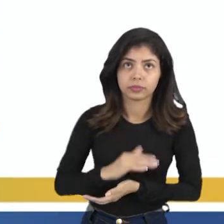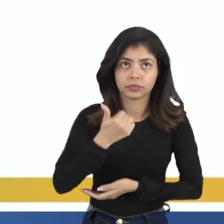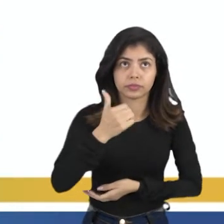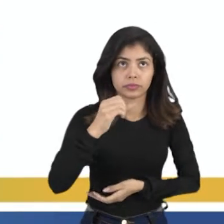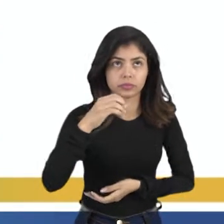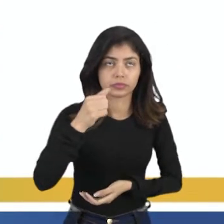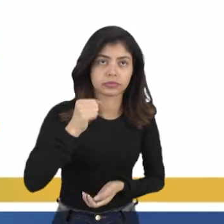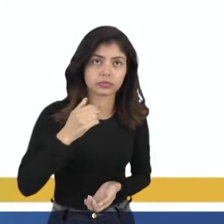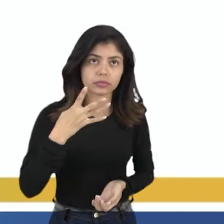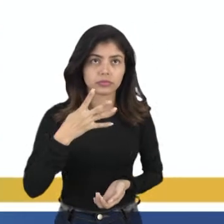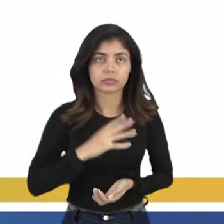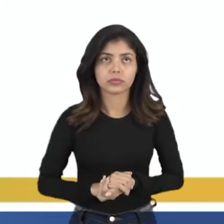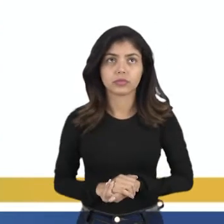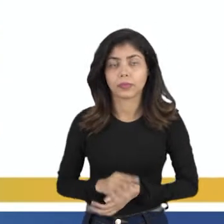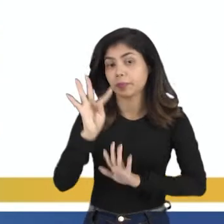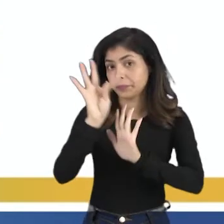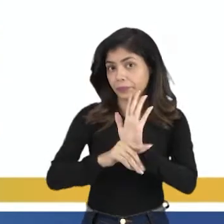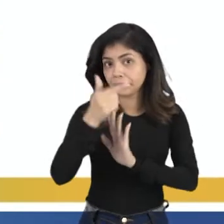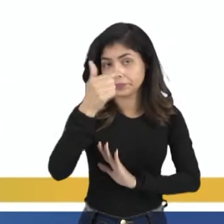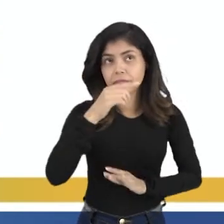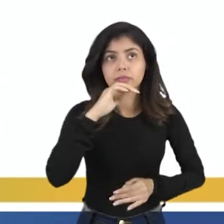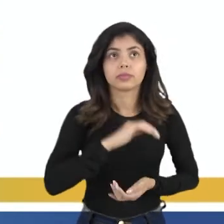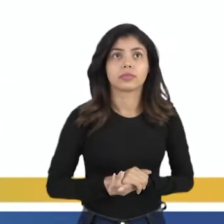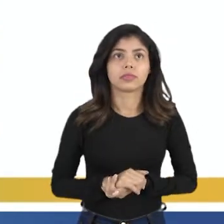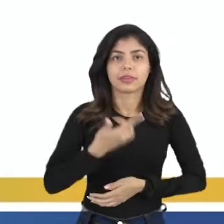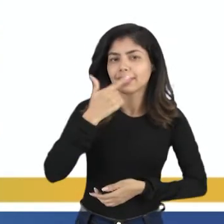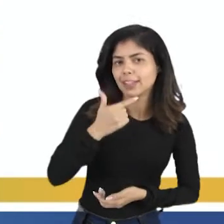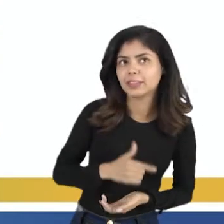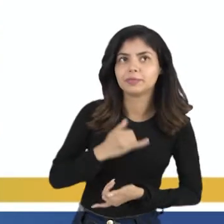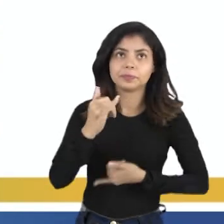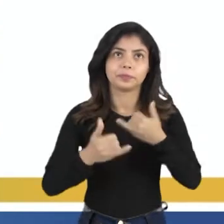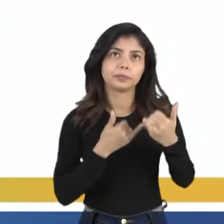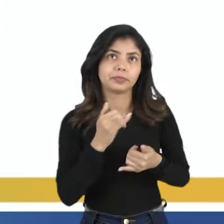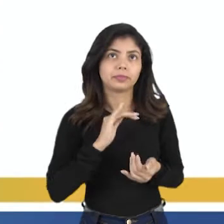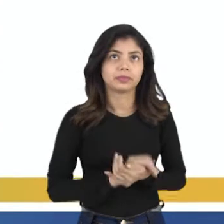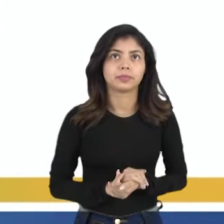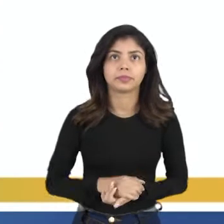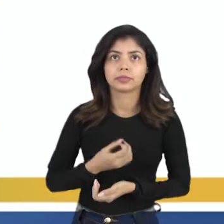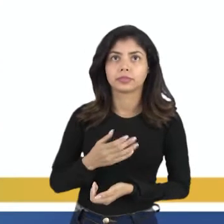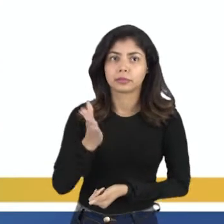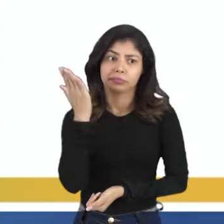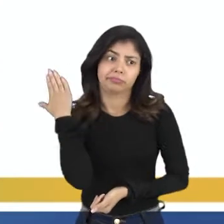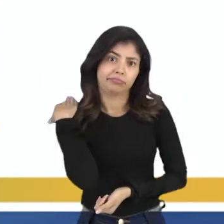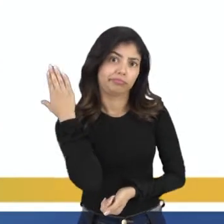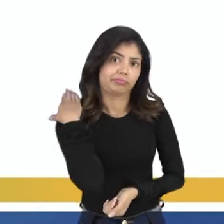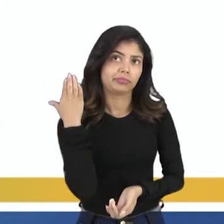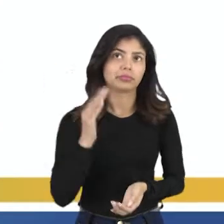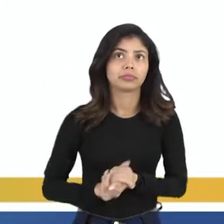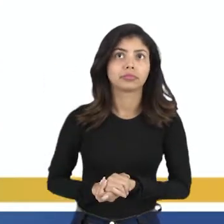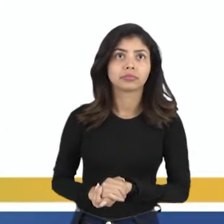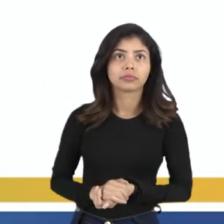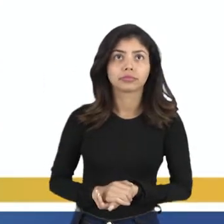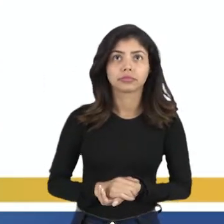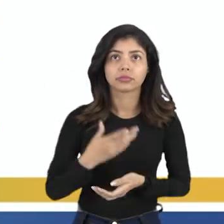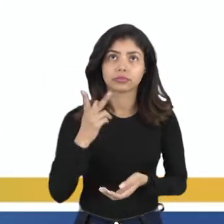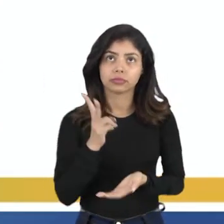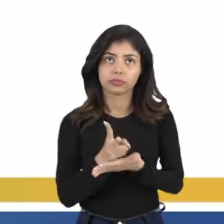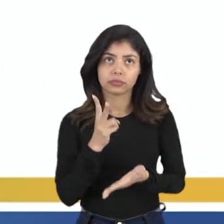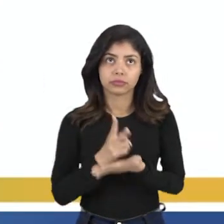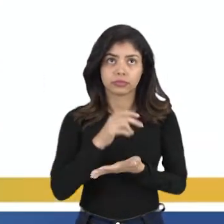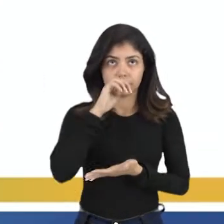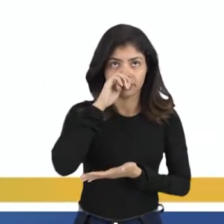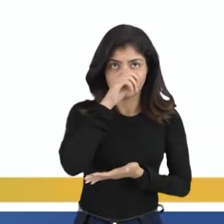1984. E aí no texto 2, rindo brincalhona, dando-lhe tapinha nas costas, prima